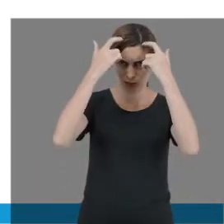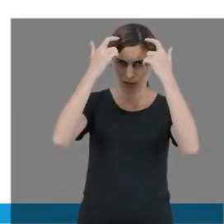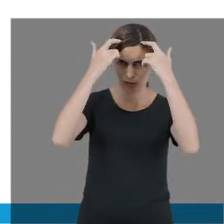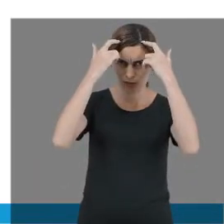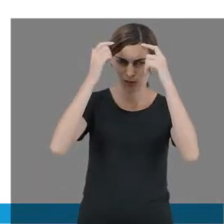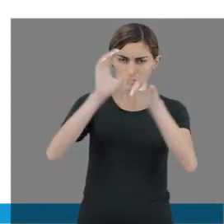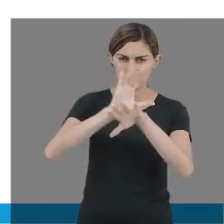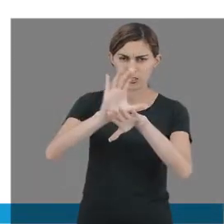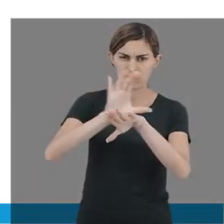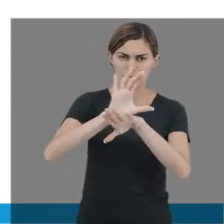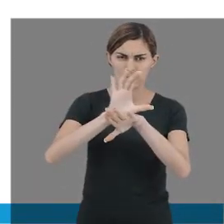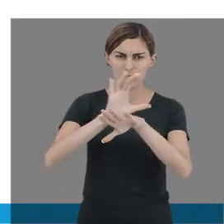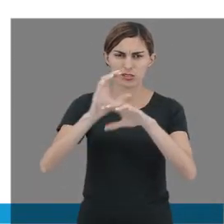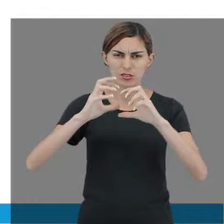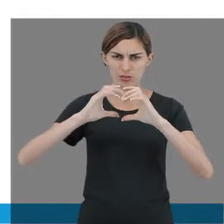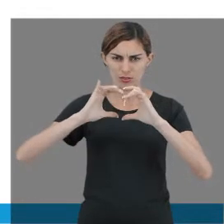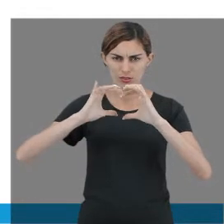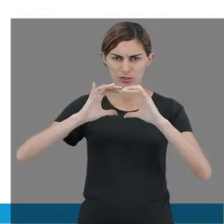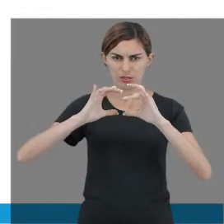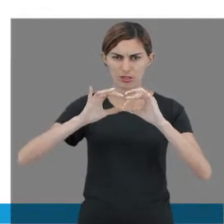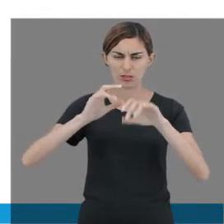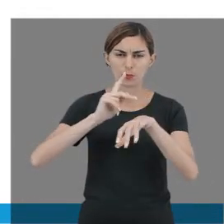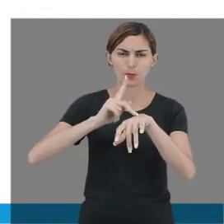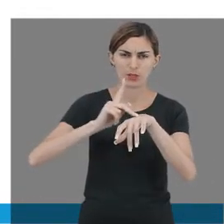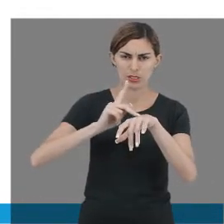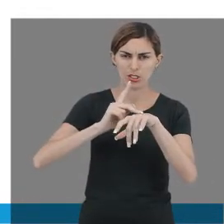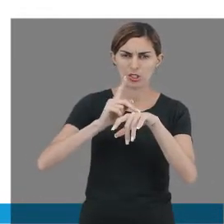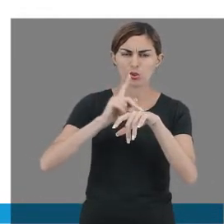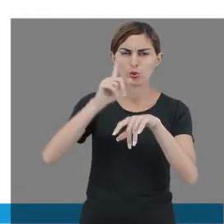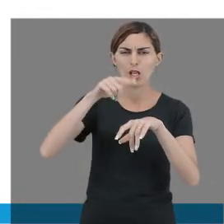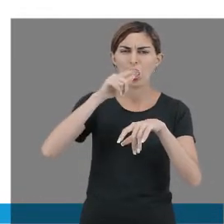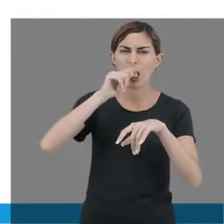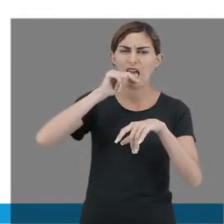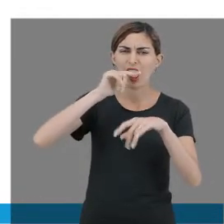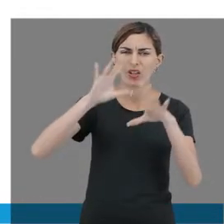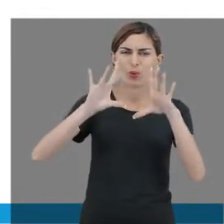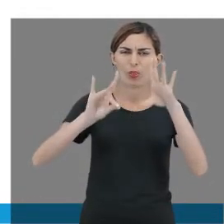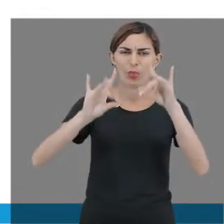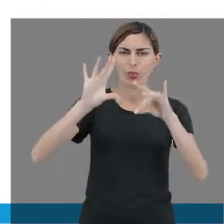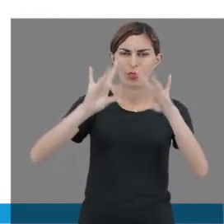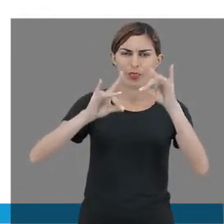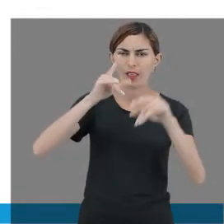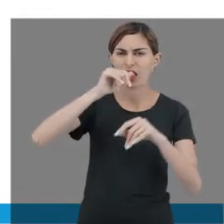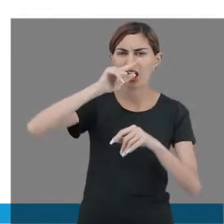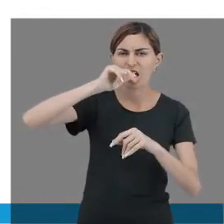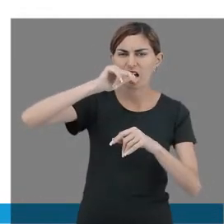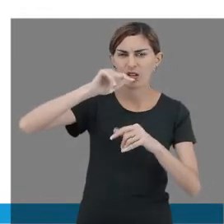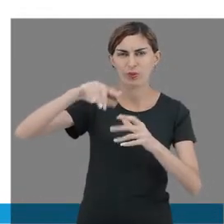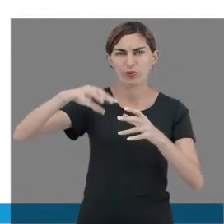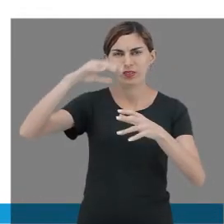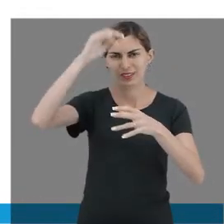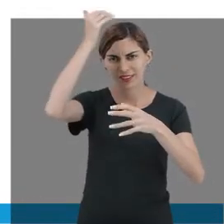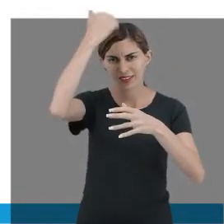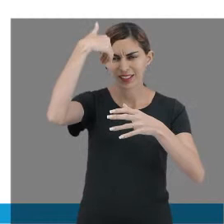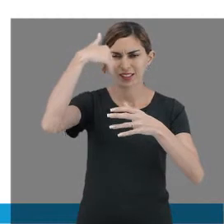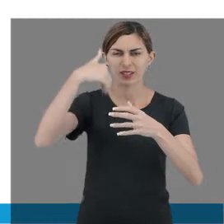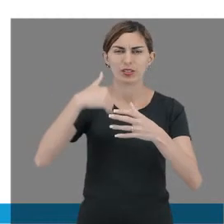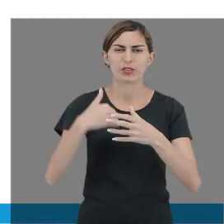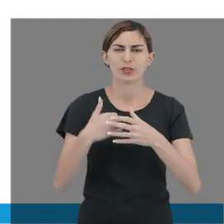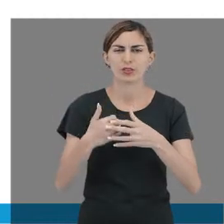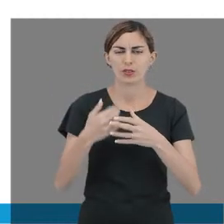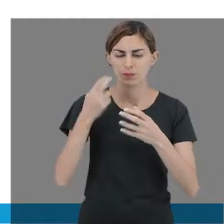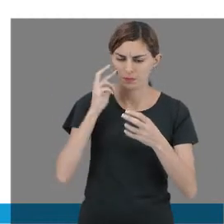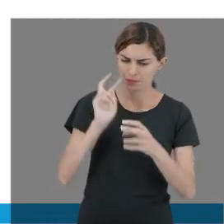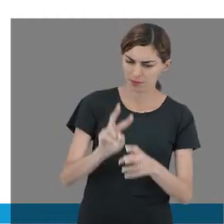é o cérebro, né? Então, aqui a gente vê que tem um ventrículo grande, mas porque o cérebro está pequeno. Porque aí o líquido vai e ocupa espaço. Mas aí, de repente, a gente vê